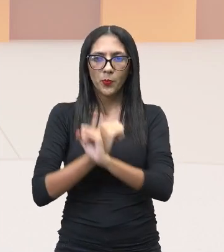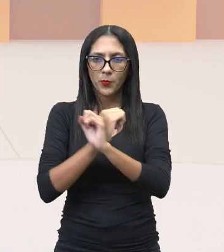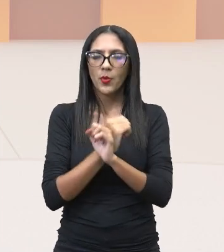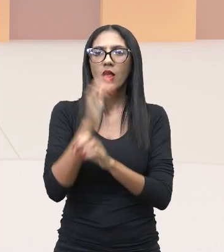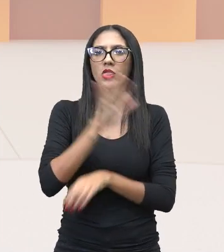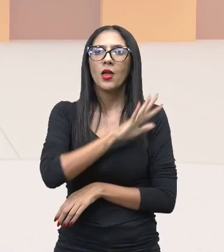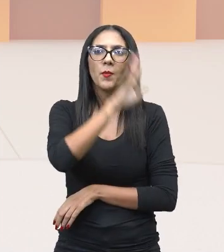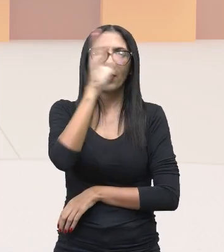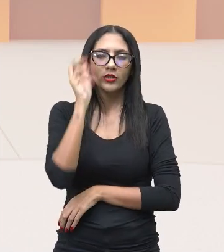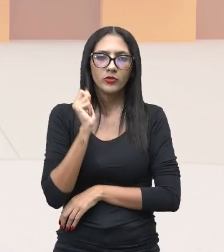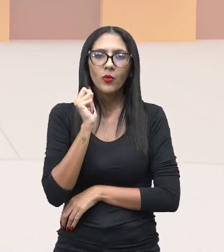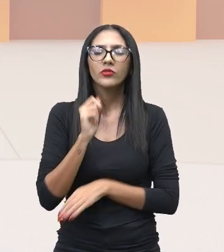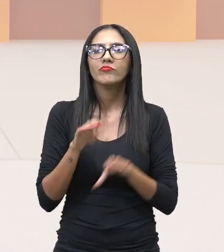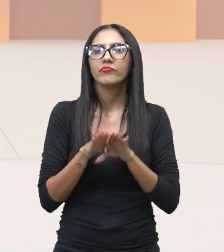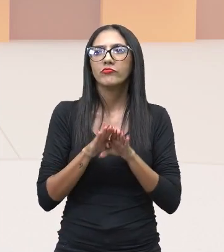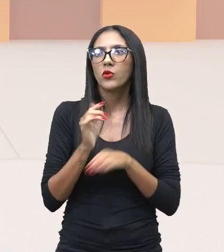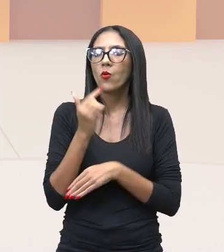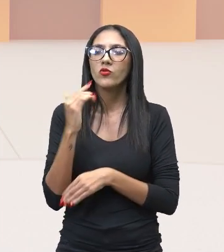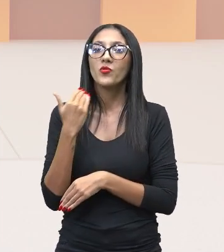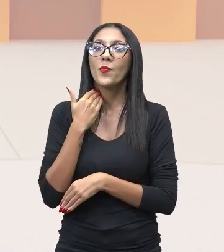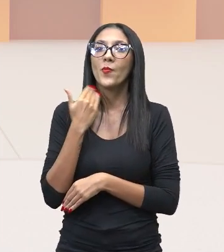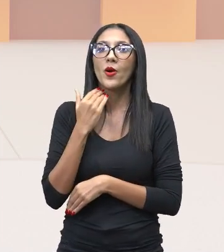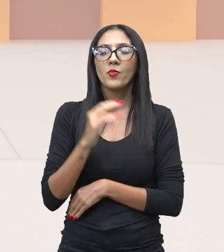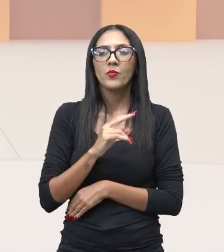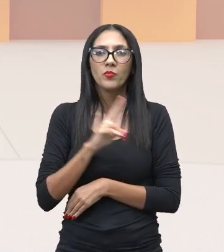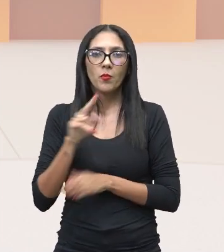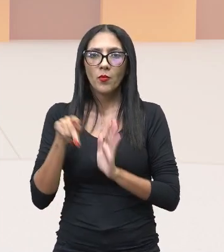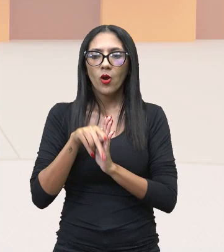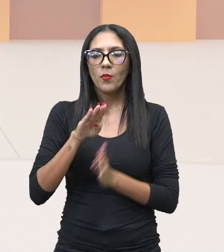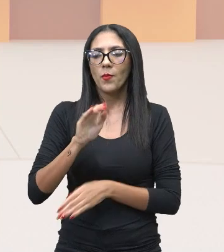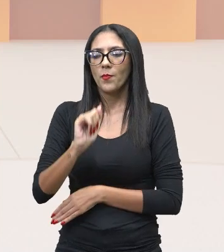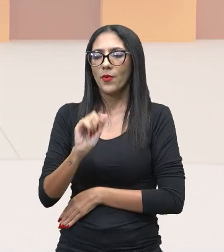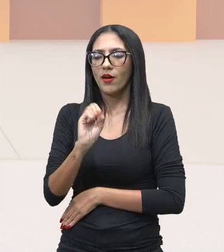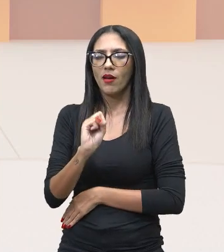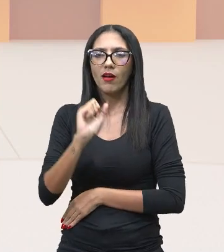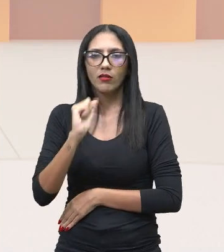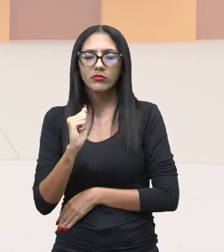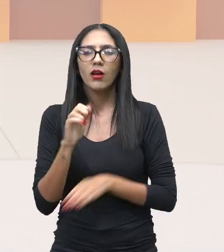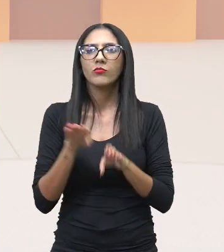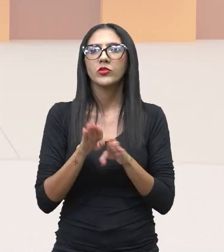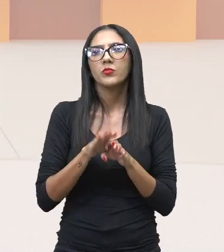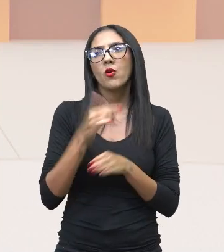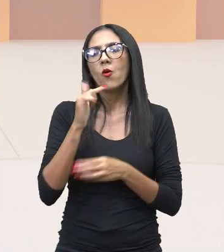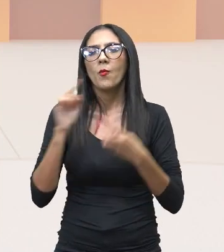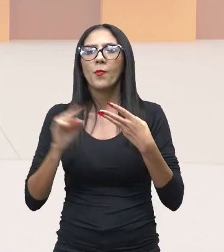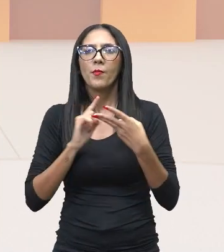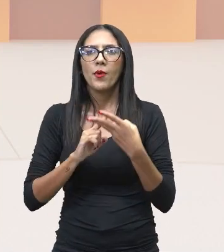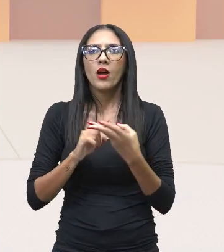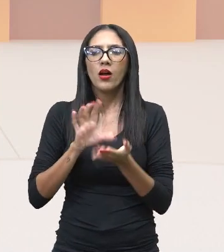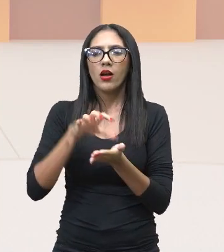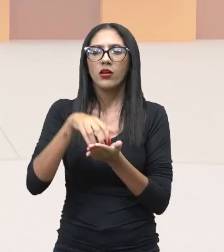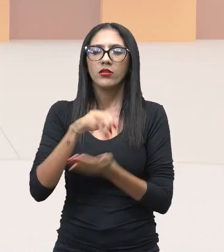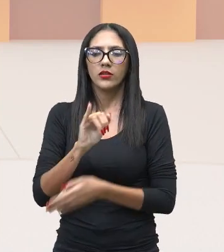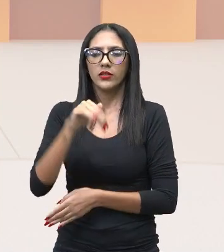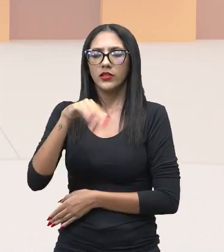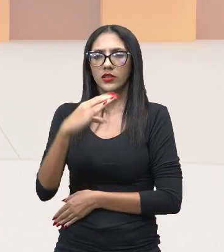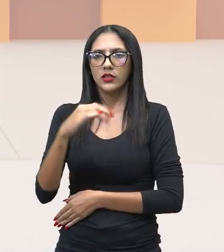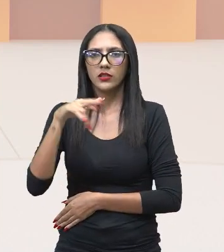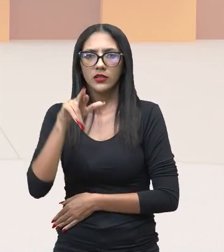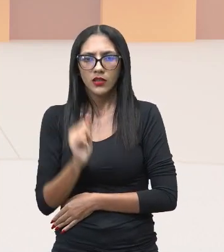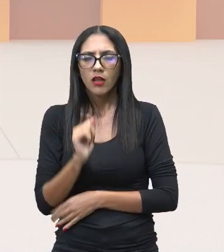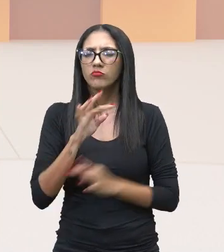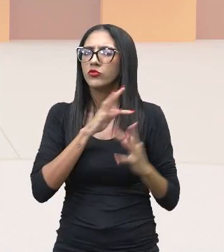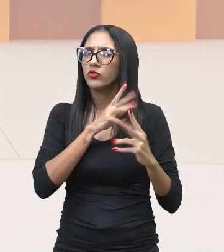da Amazônia, que é o BASA, né? O INCRA, né? Que também ajuda na questão ali da reforma agrária. Todas